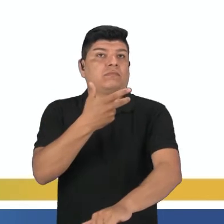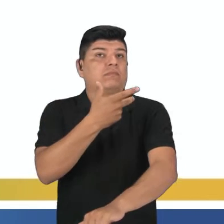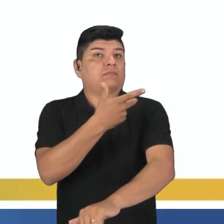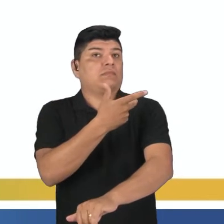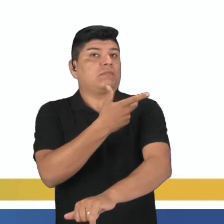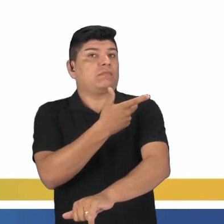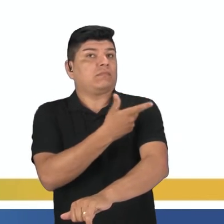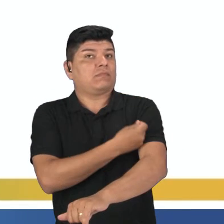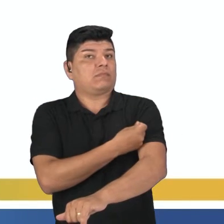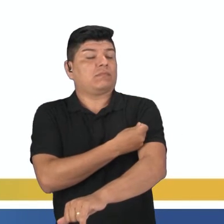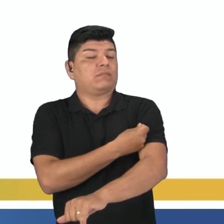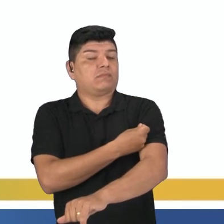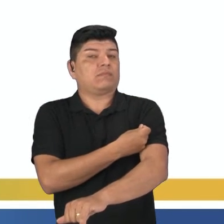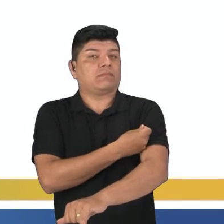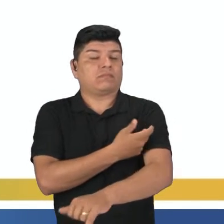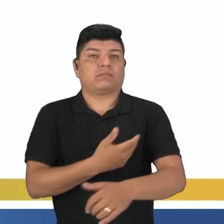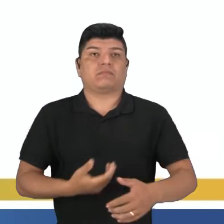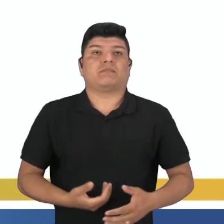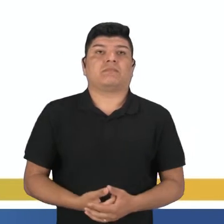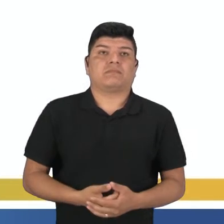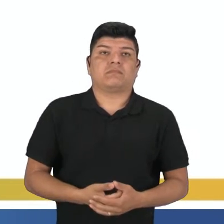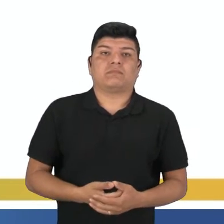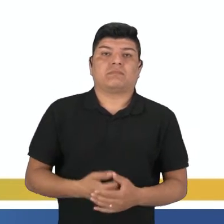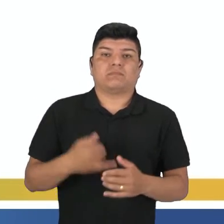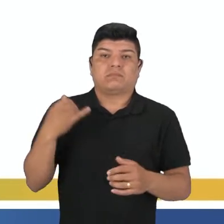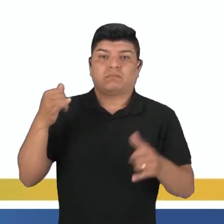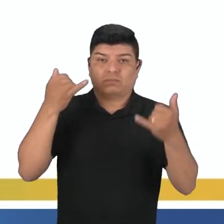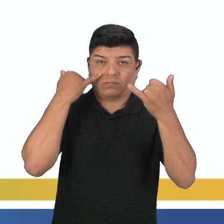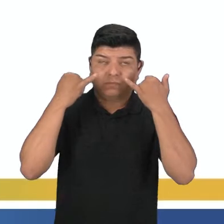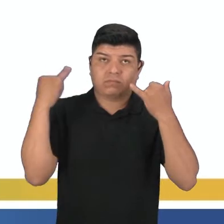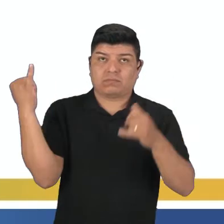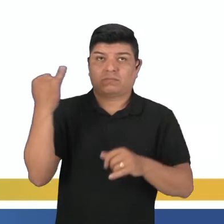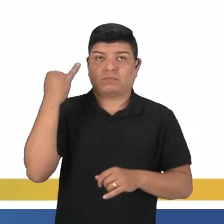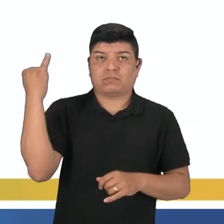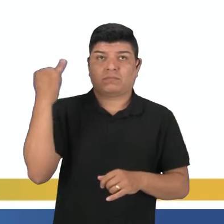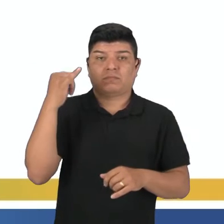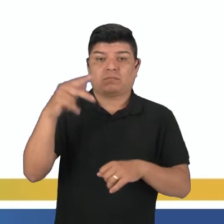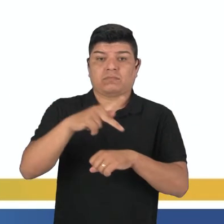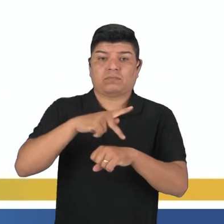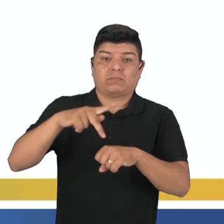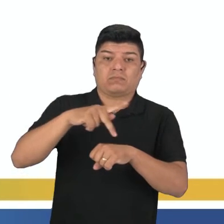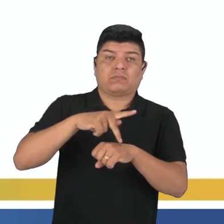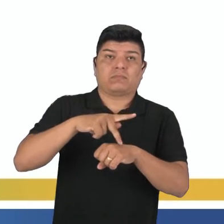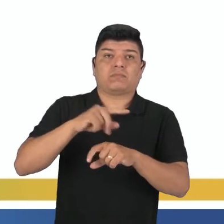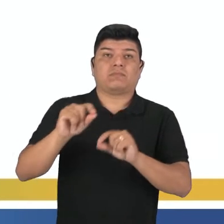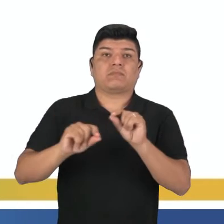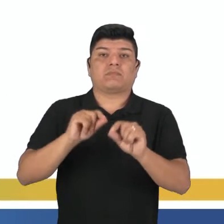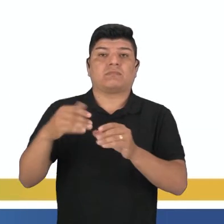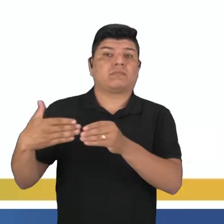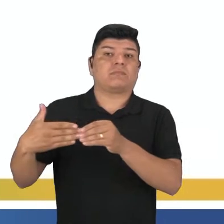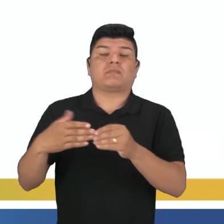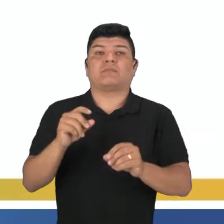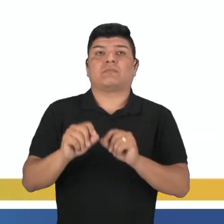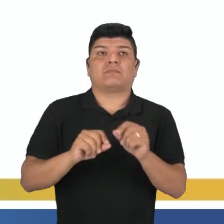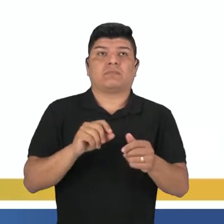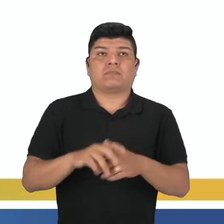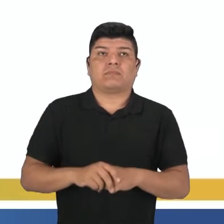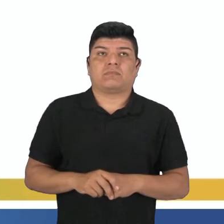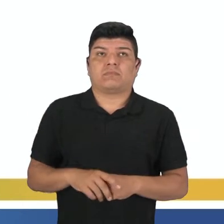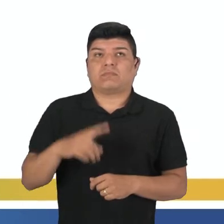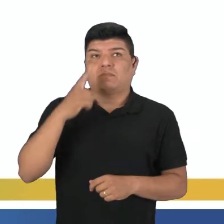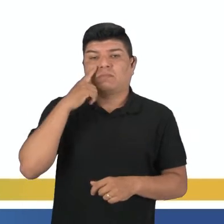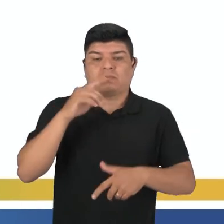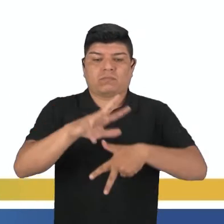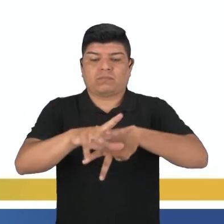os turnos, né? Notícia bem interessante que saiu recentemente no país. O que é que a informação traz aí, galinha? Que está havendo